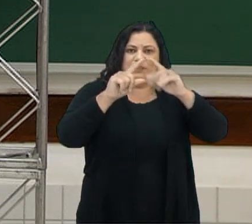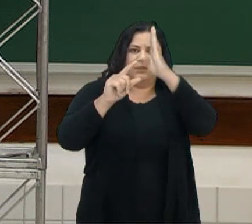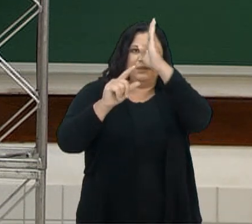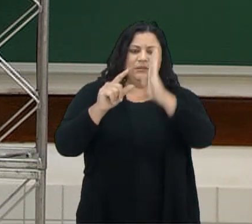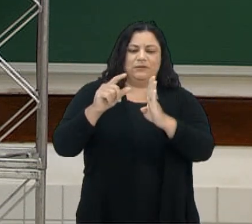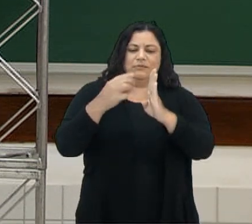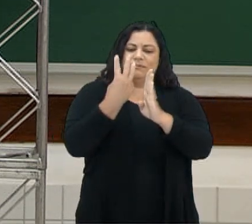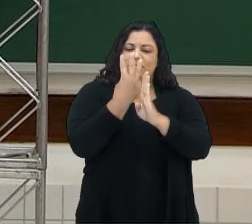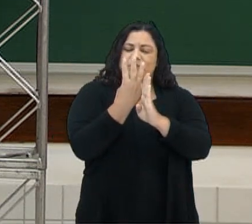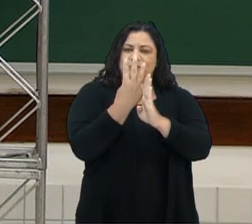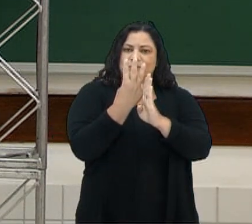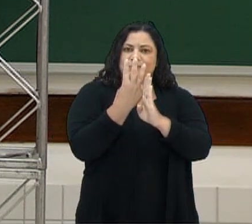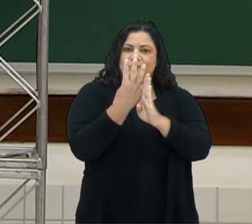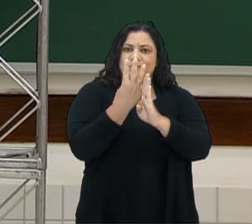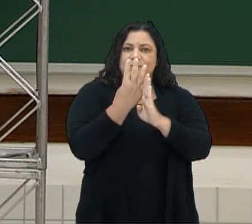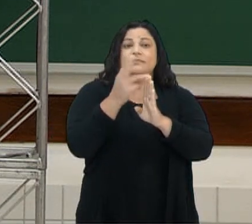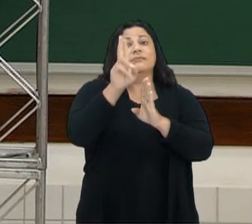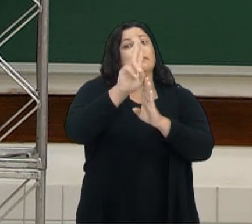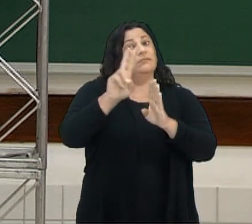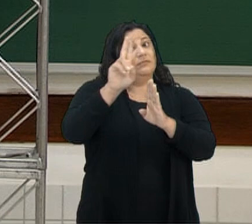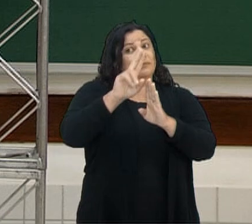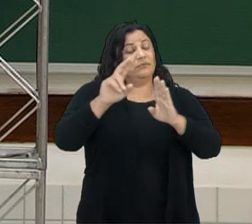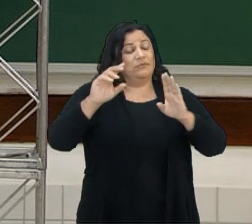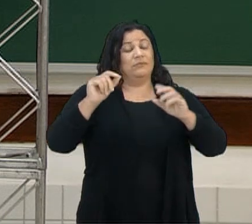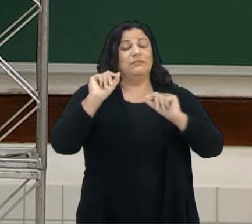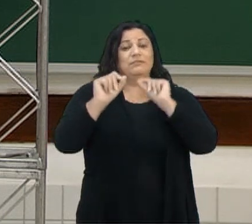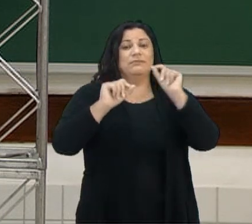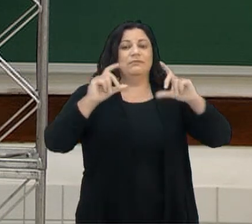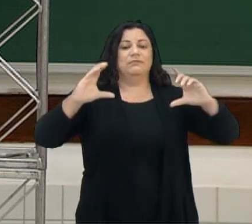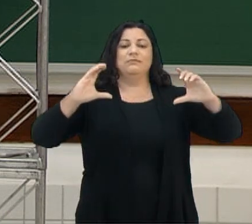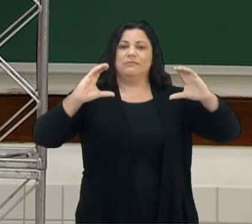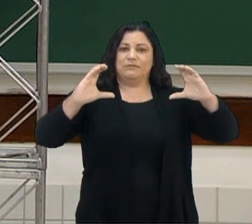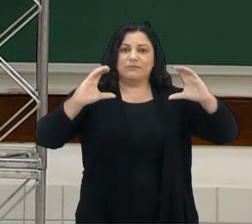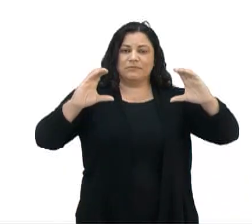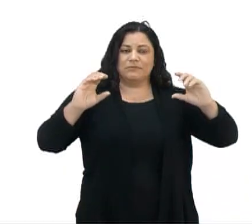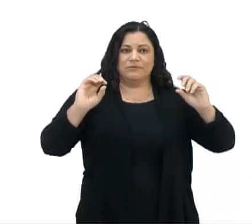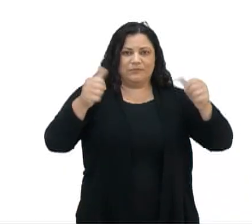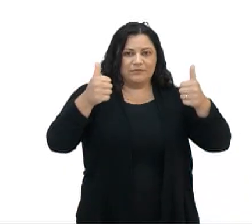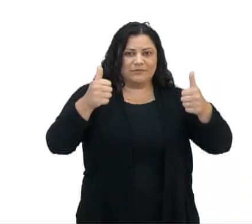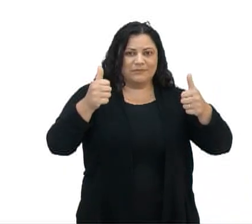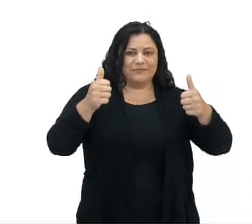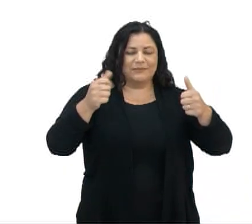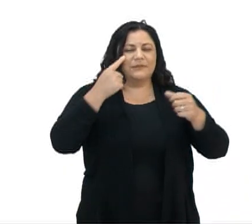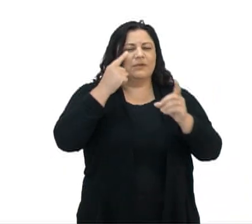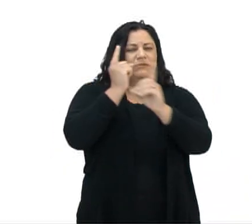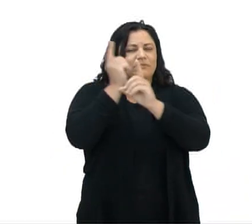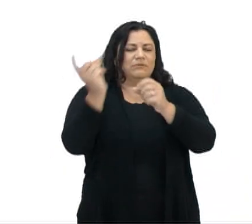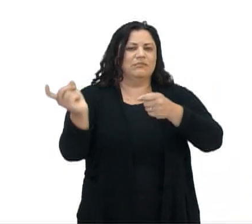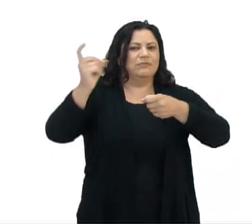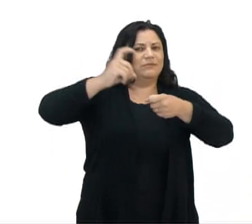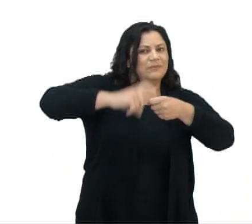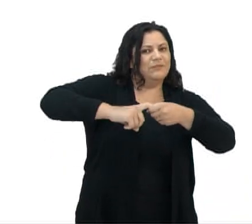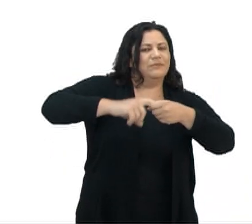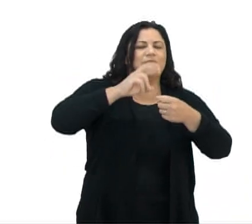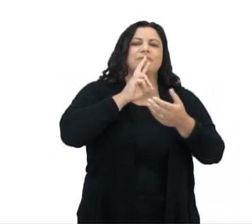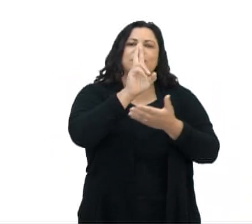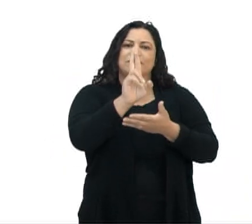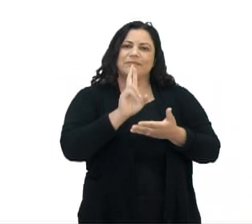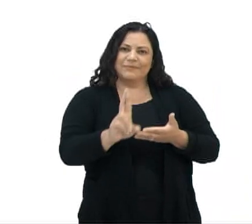usar essa equação para descobrir qual vai ser a área deste pentágono aqui. Eu já volto, então, com a resolução para vocês.